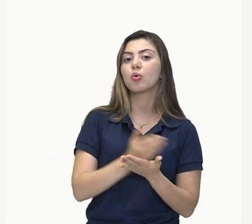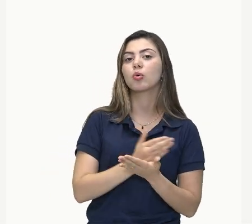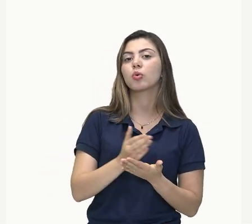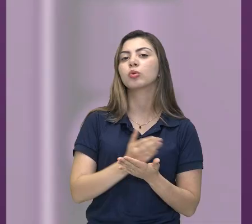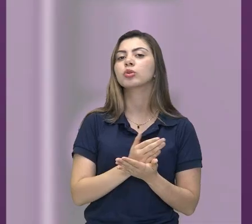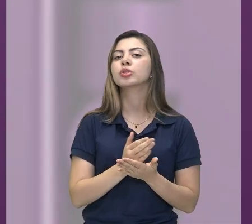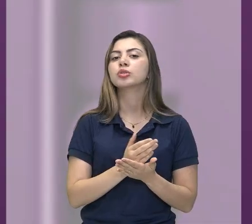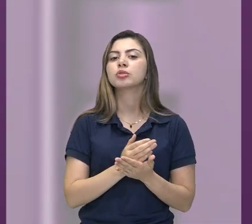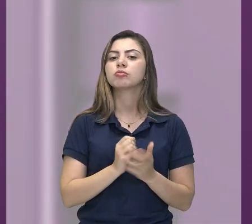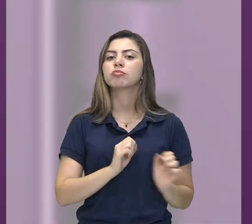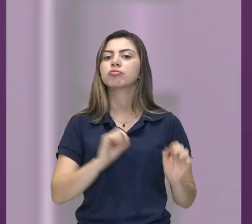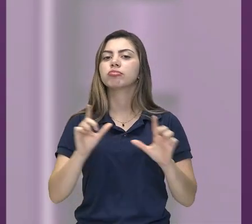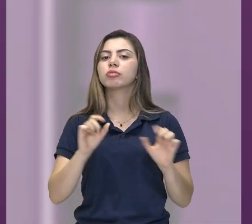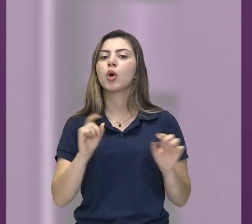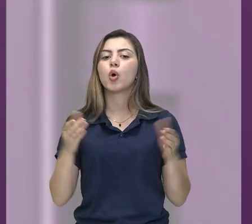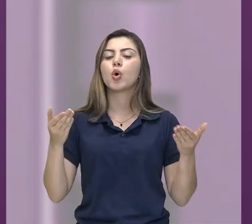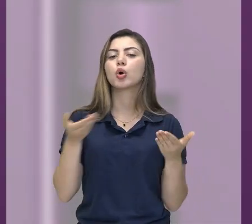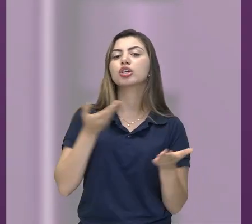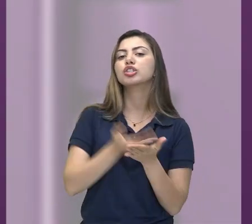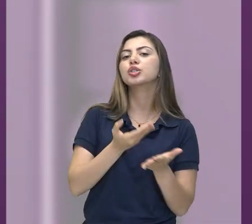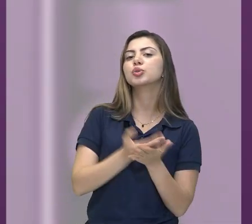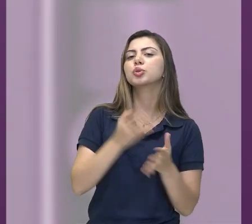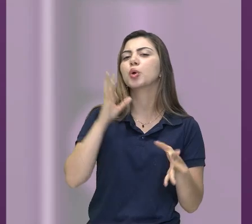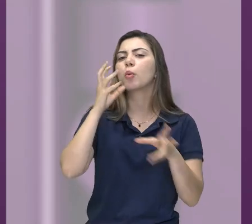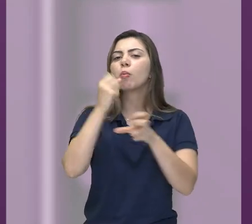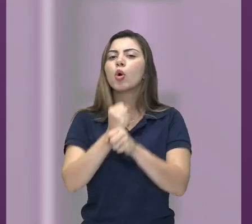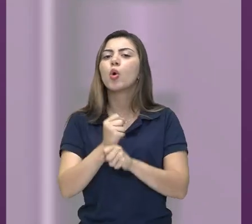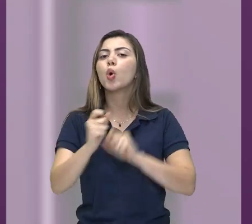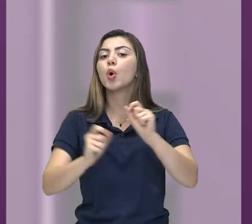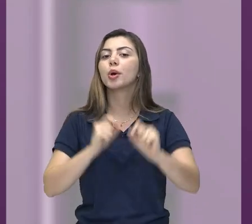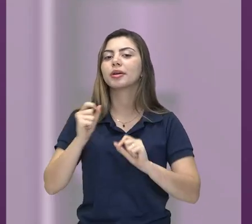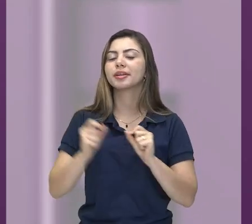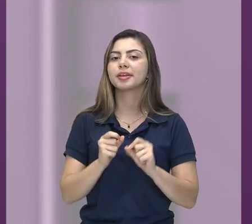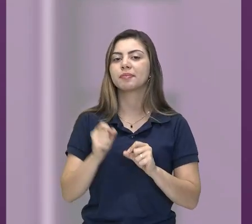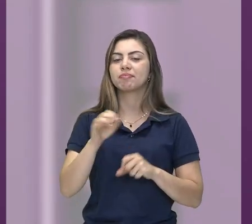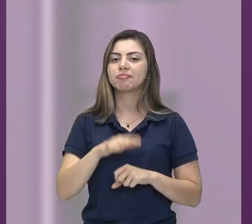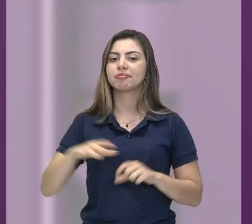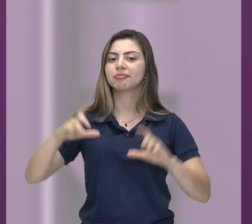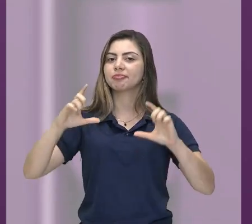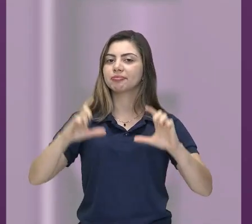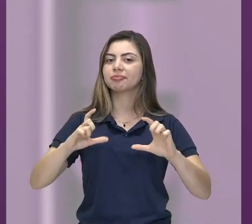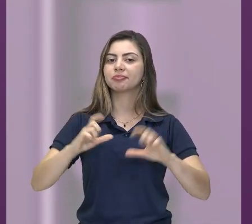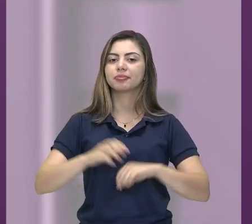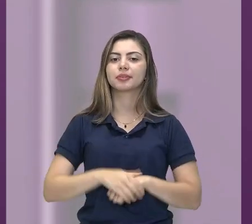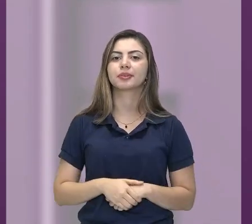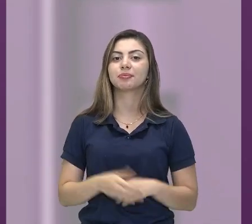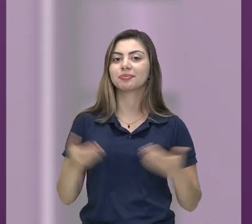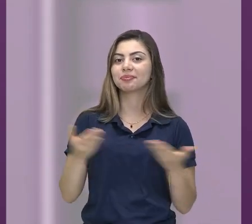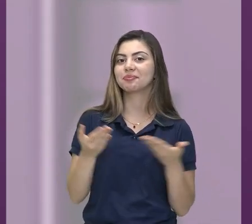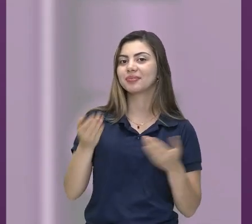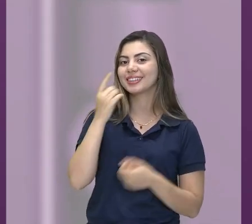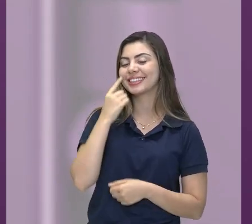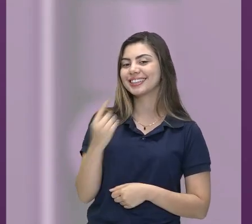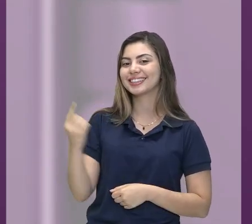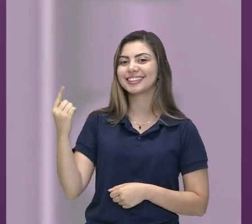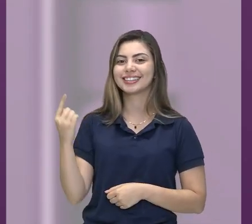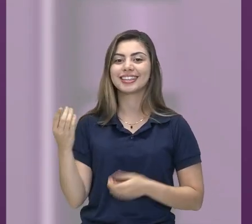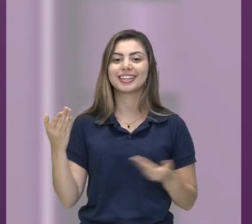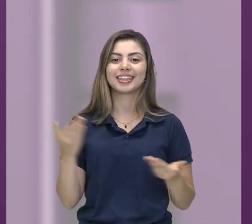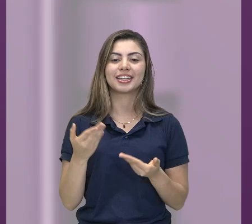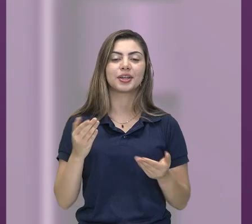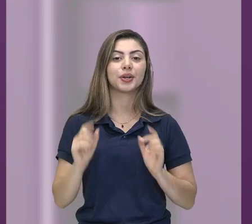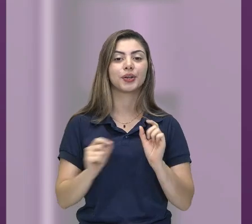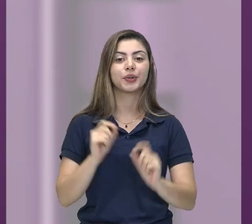gente relembrar tudo que foi visto aqui com relação à elipse, tá bom? Acompanhe comigo então a nossa